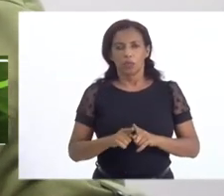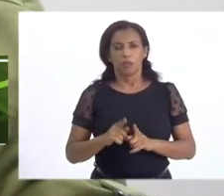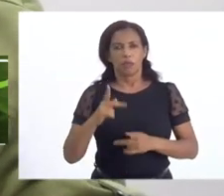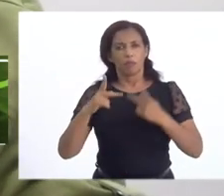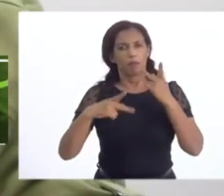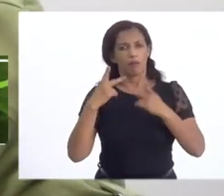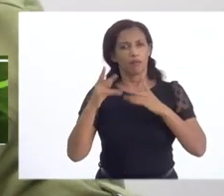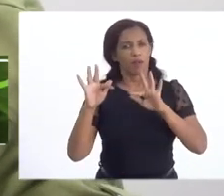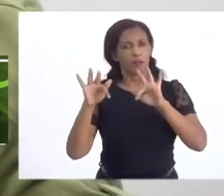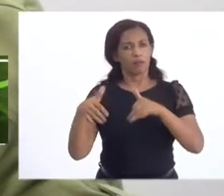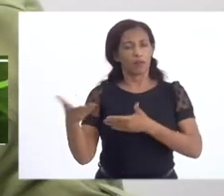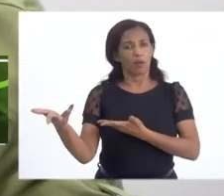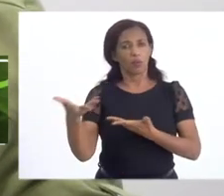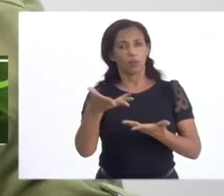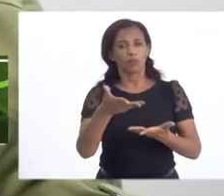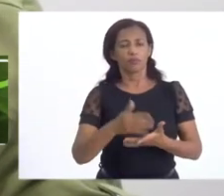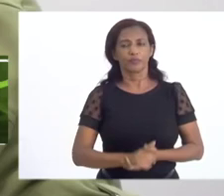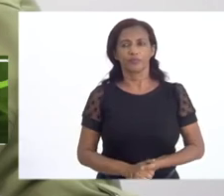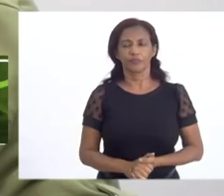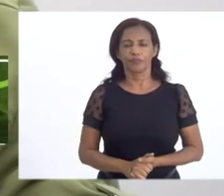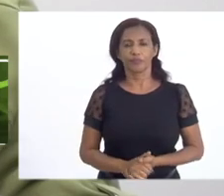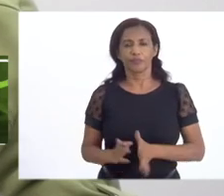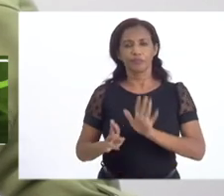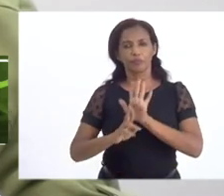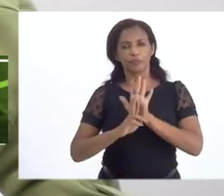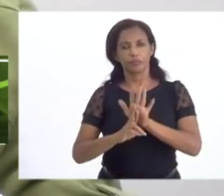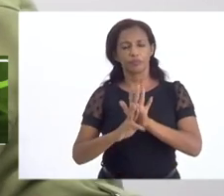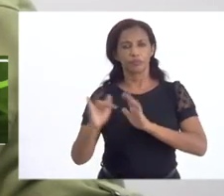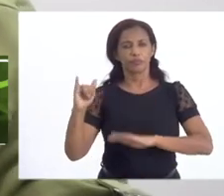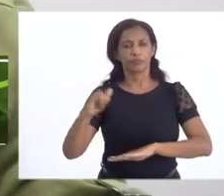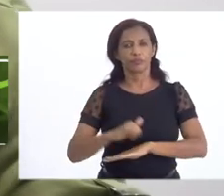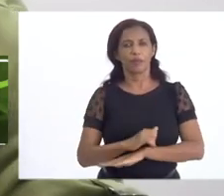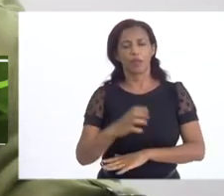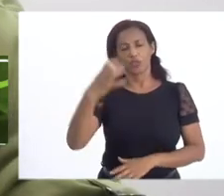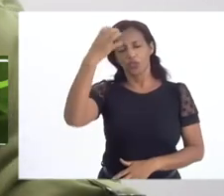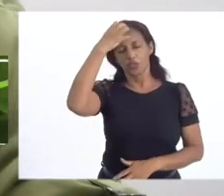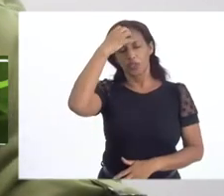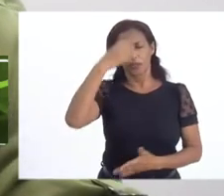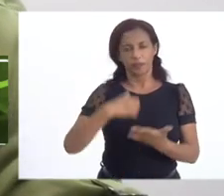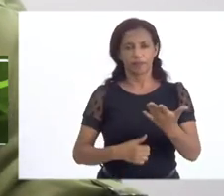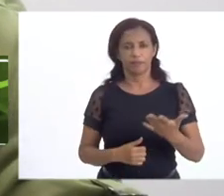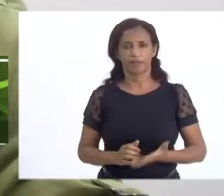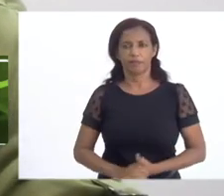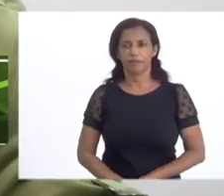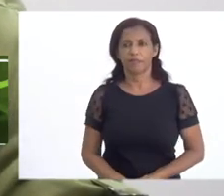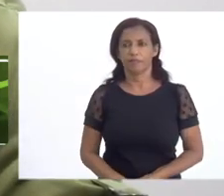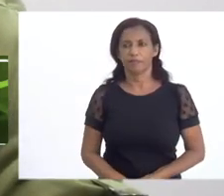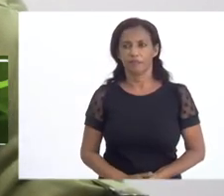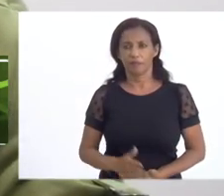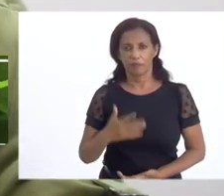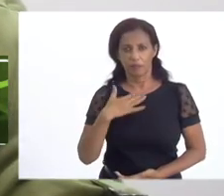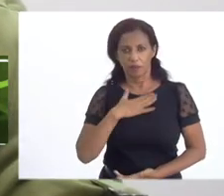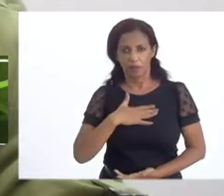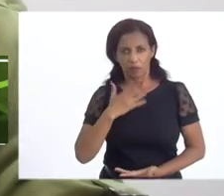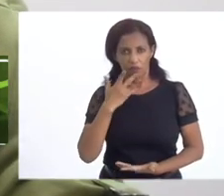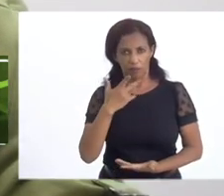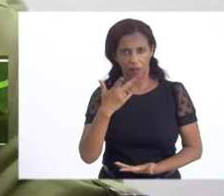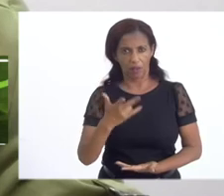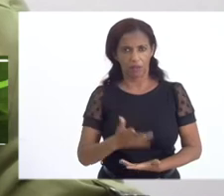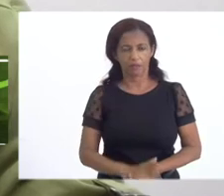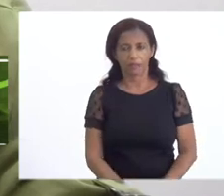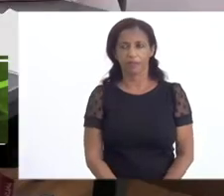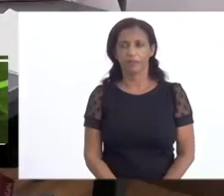considerações finais, agora eu passo a palavra ao representante do aeroporto de Angra dos Reis. Gostaria de fazer alguma consideração